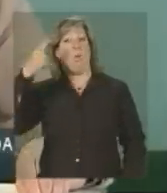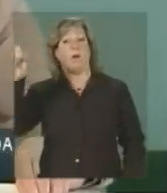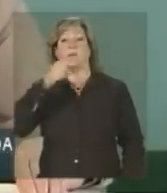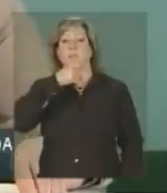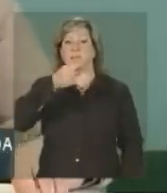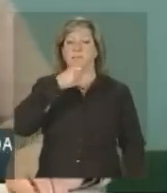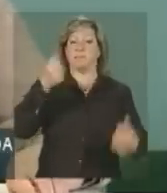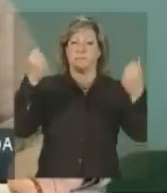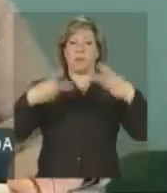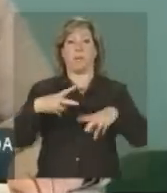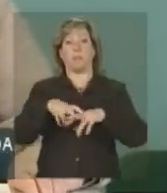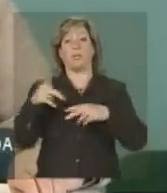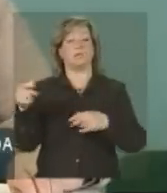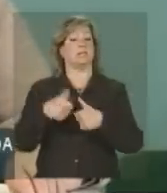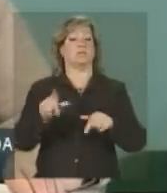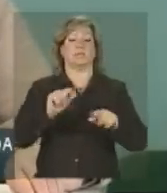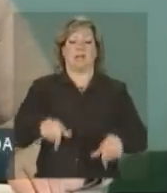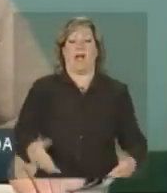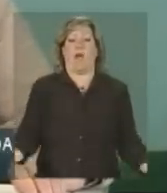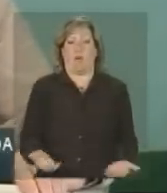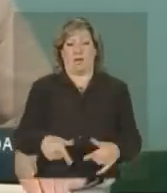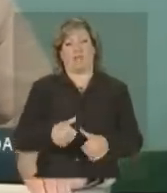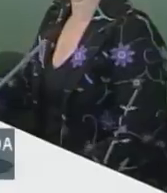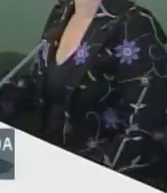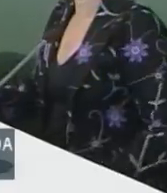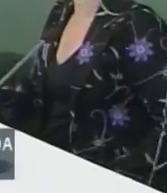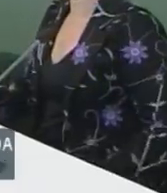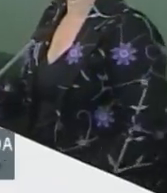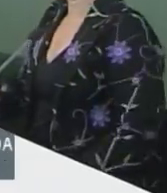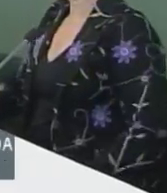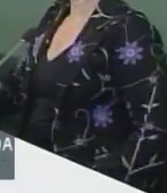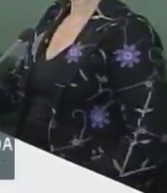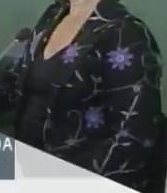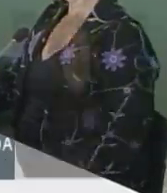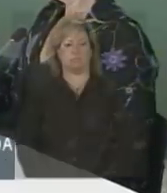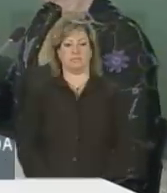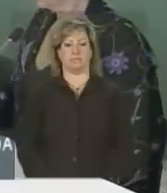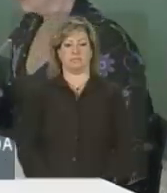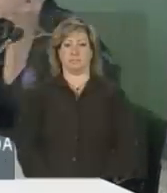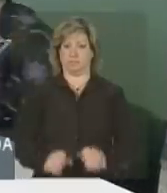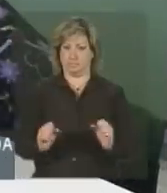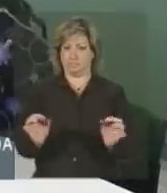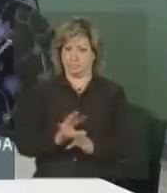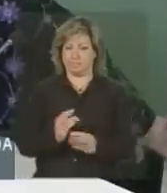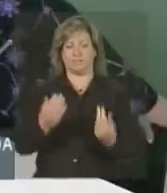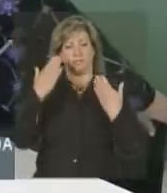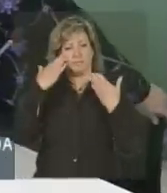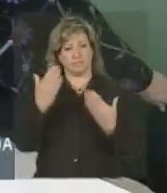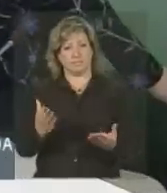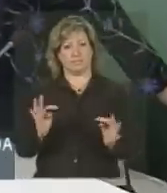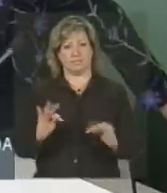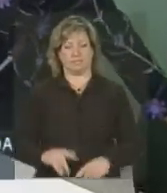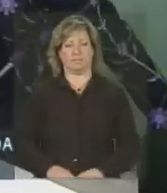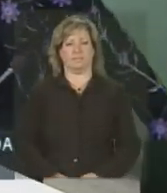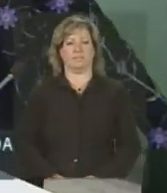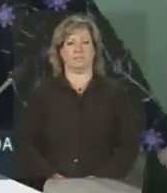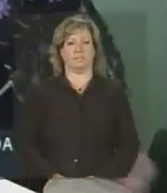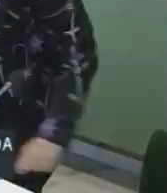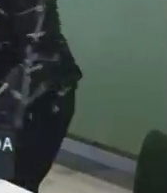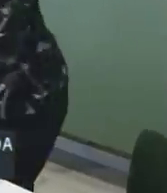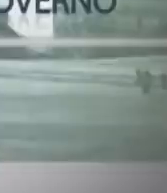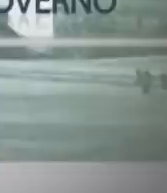ená por isso não está neste momento aqui conosco É verdade podemos concluir então muito obrigada todos e